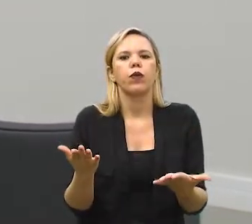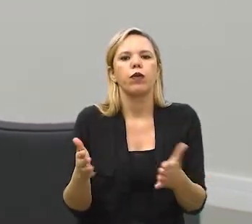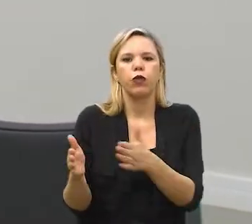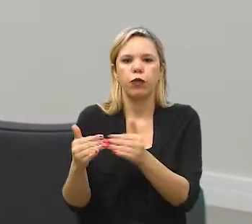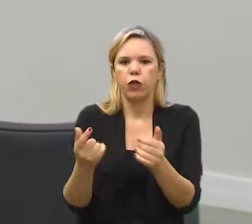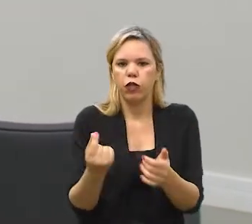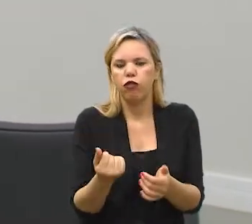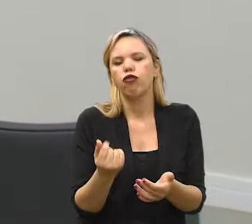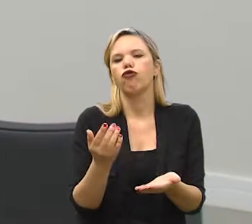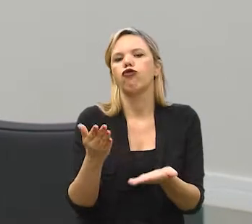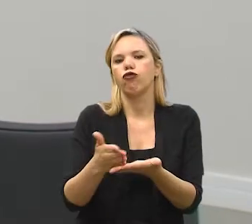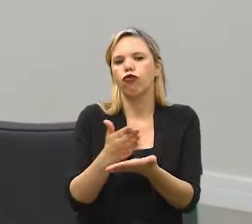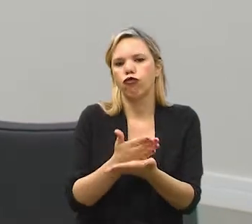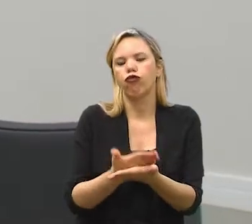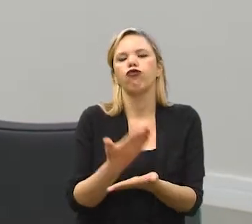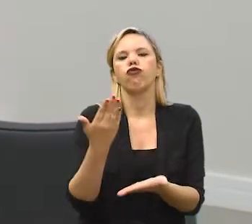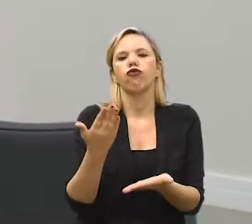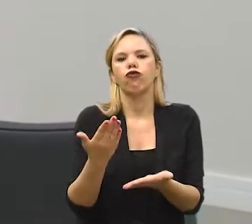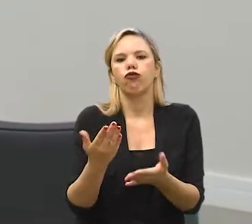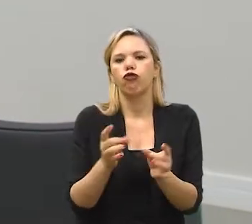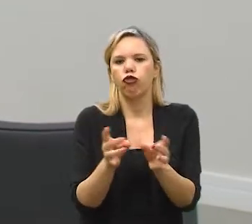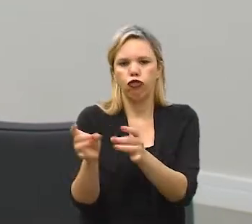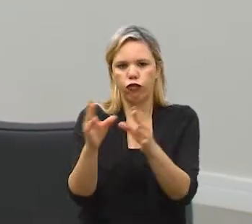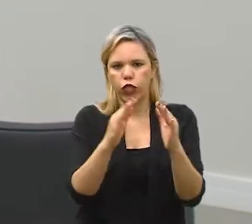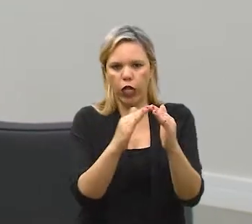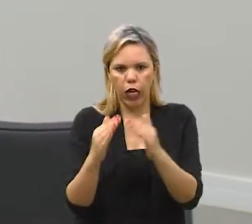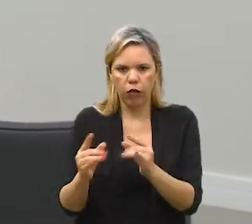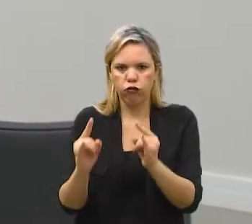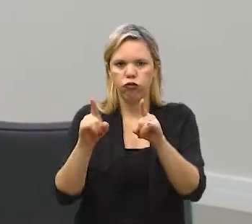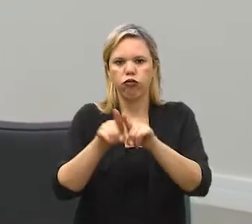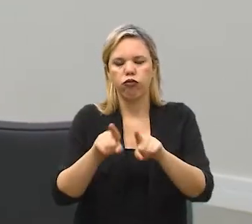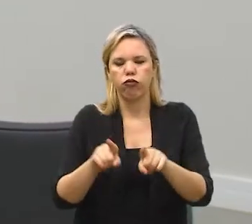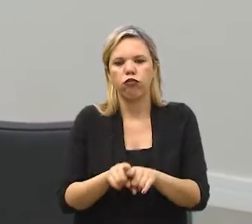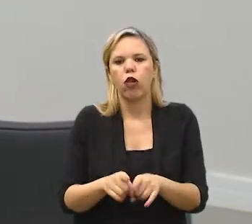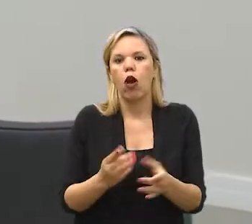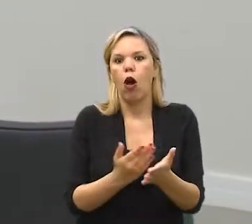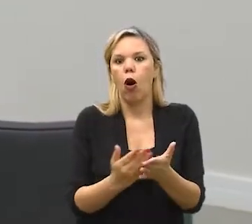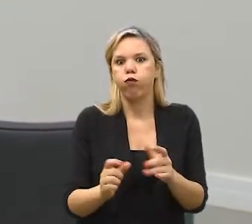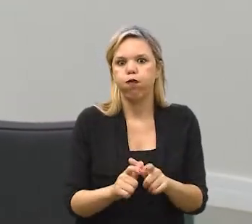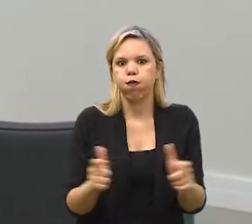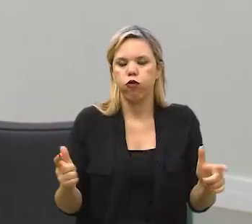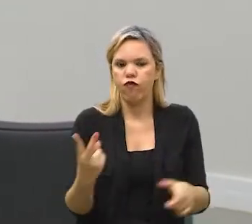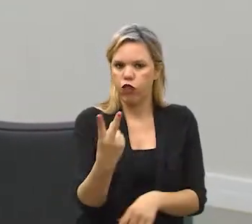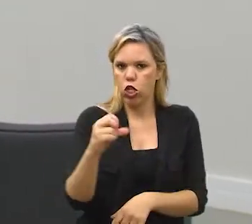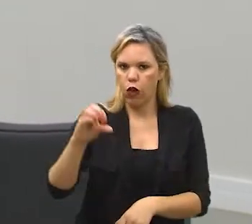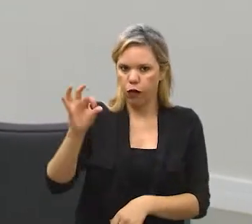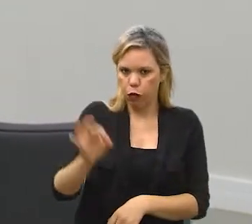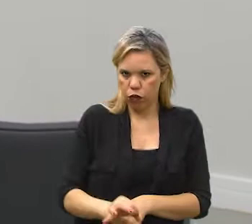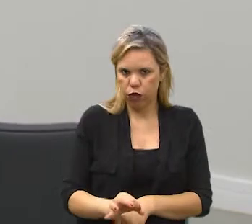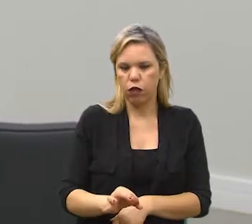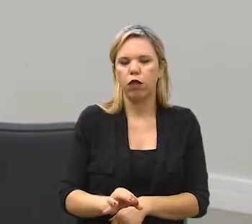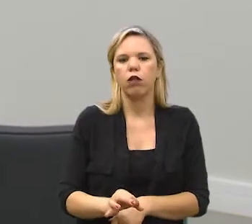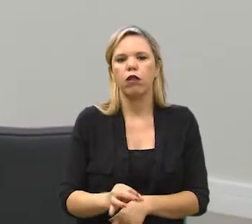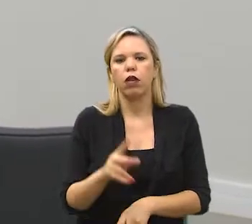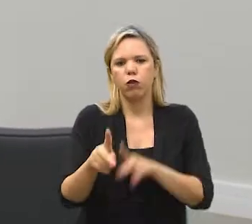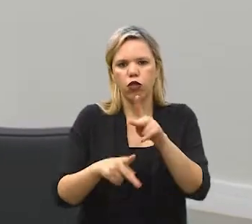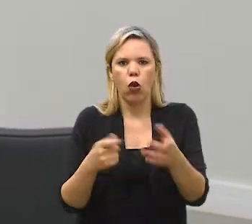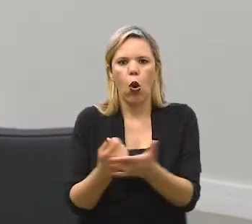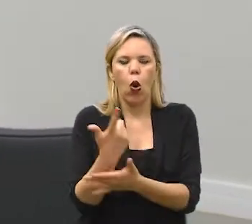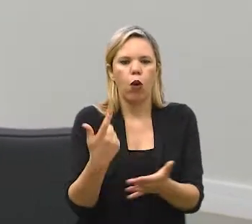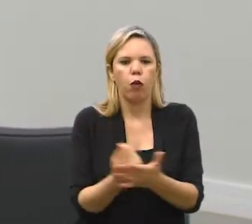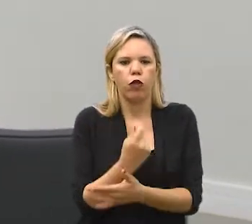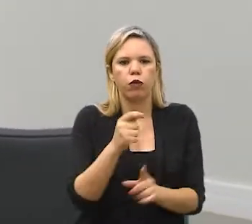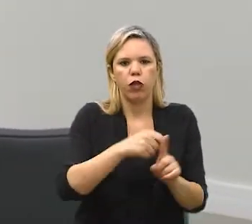e Poupança revelou que 29%, um aumento de 29% na aquisição de financiamentos imobiliários